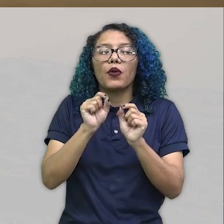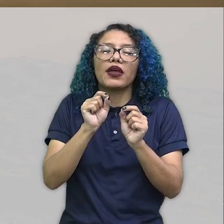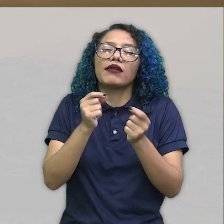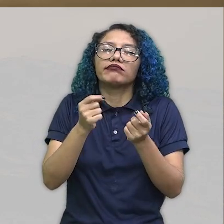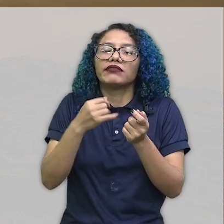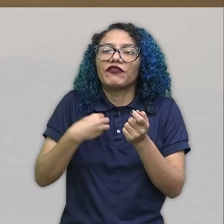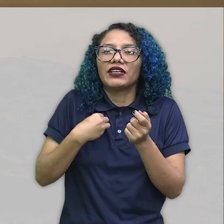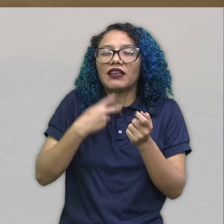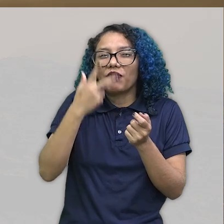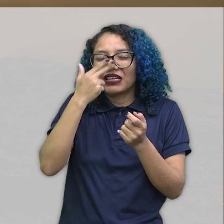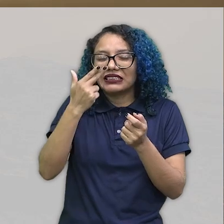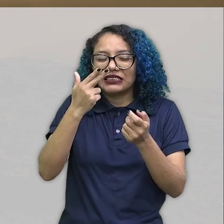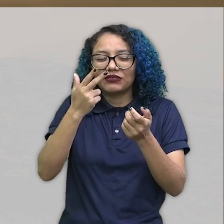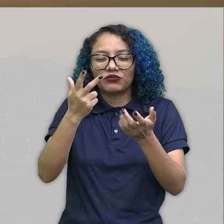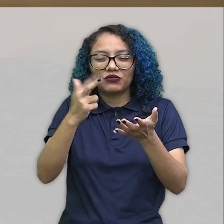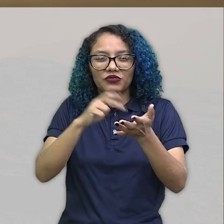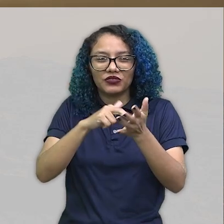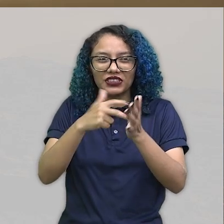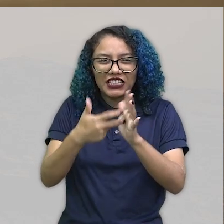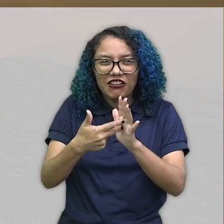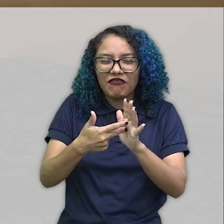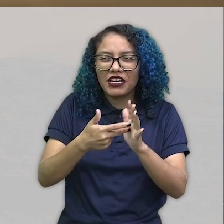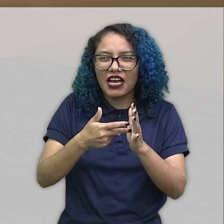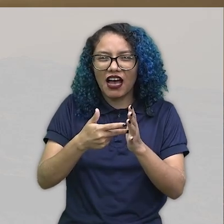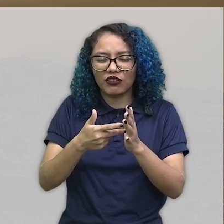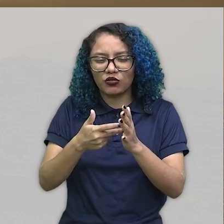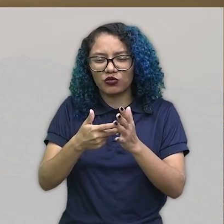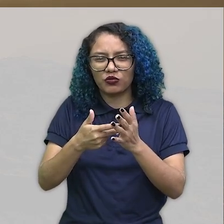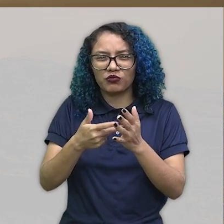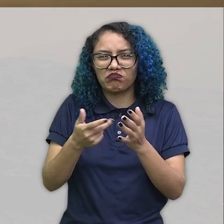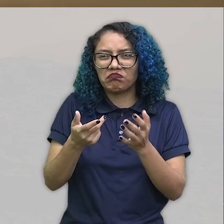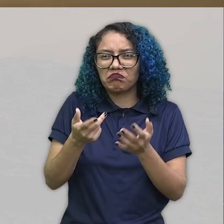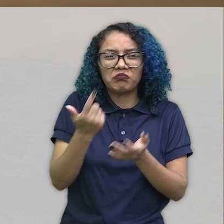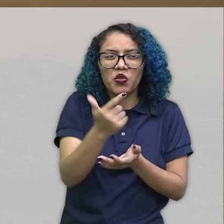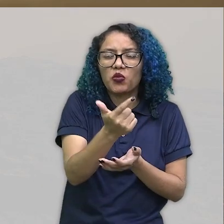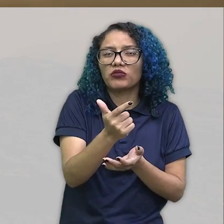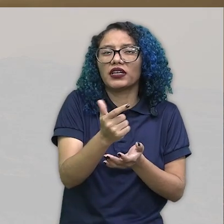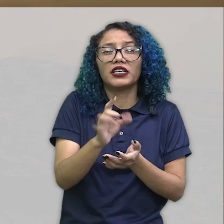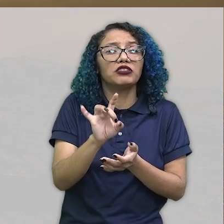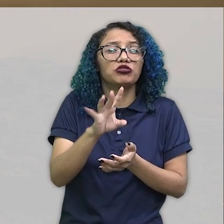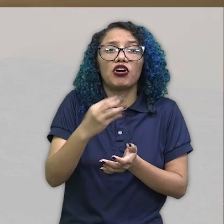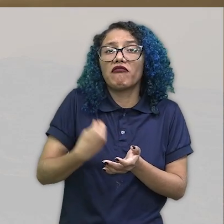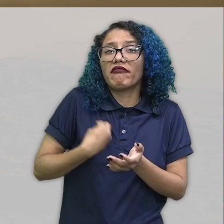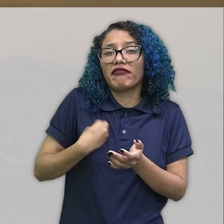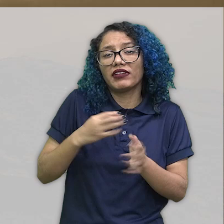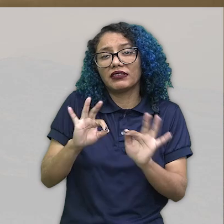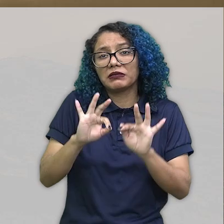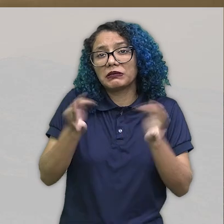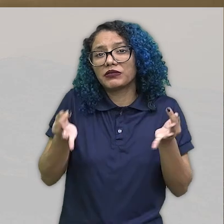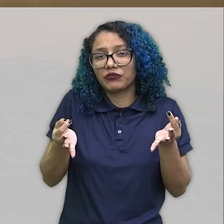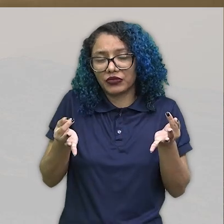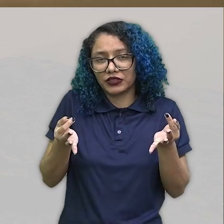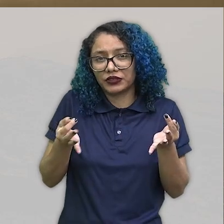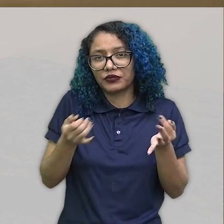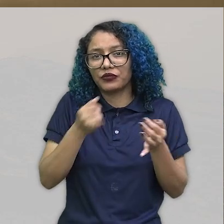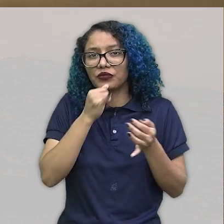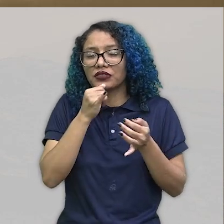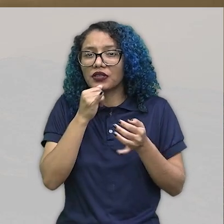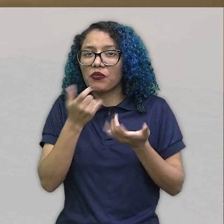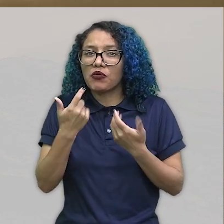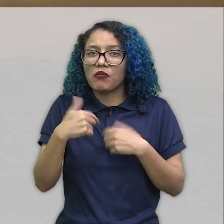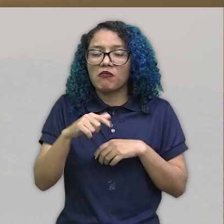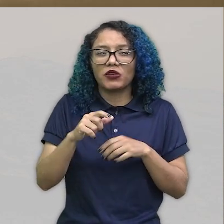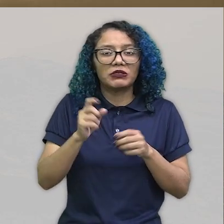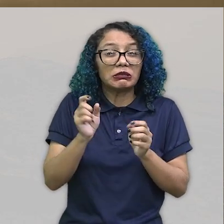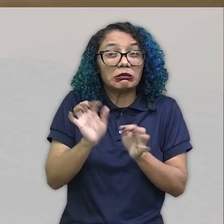um sentido para além da própria existência. Eu sou nada, eu vim do nada